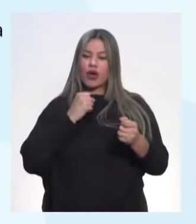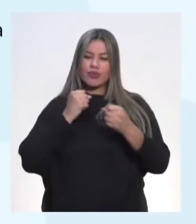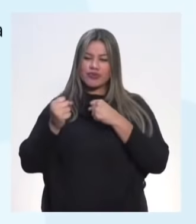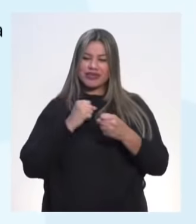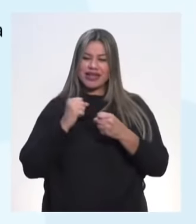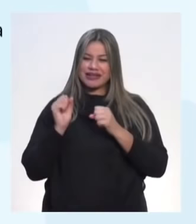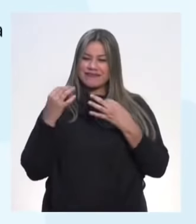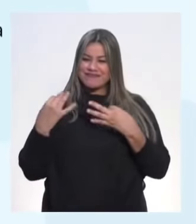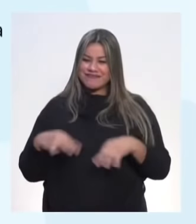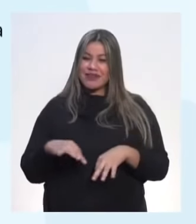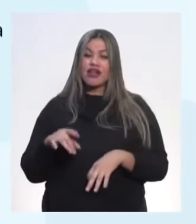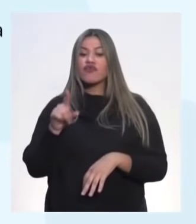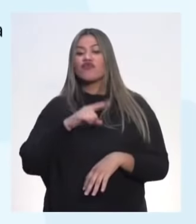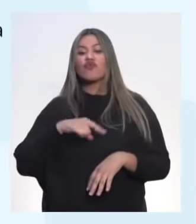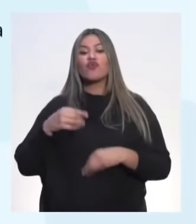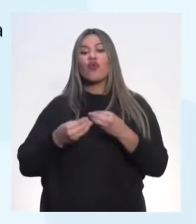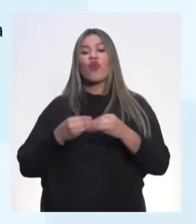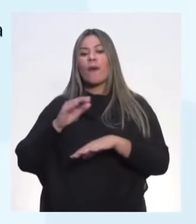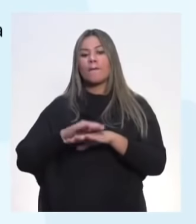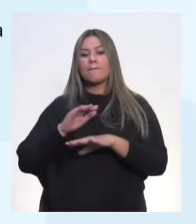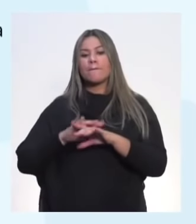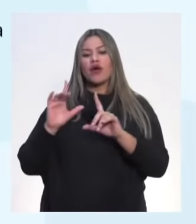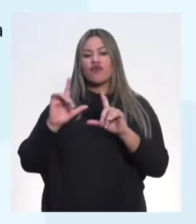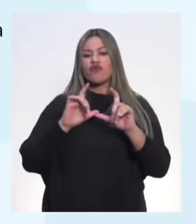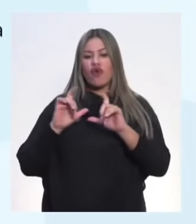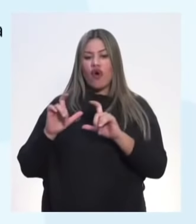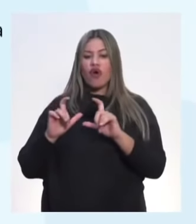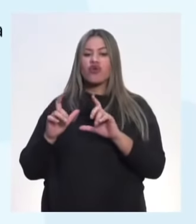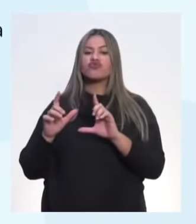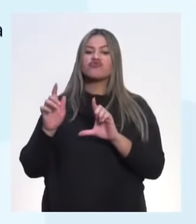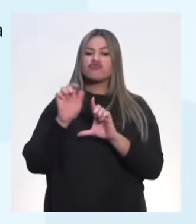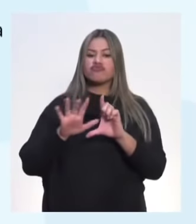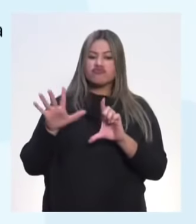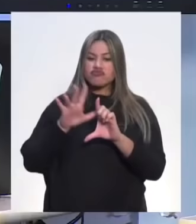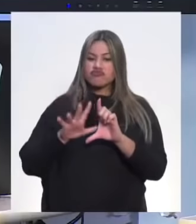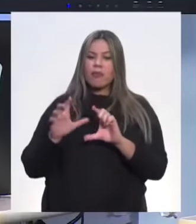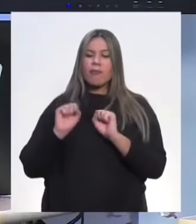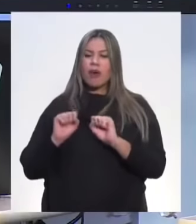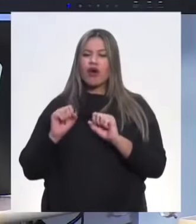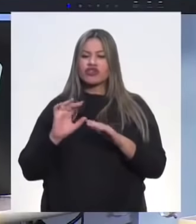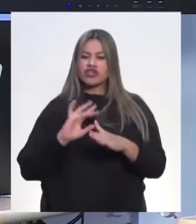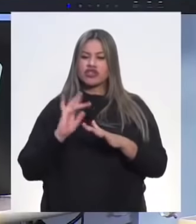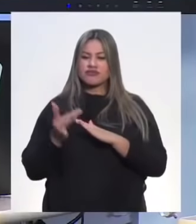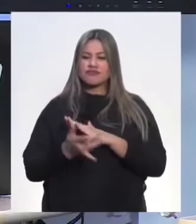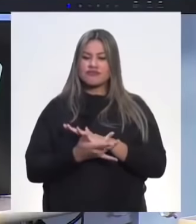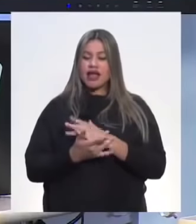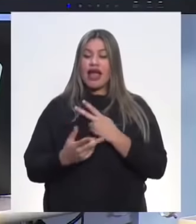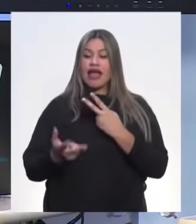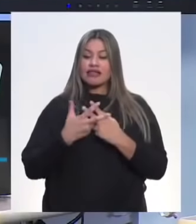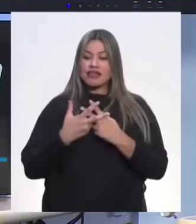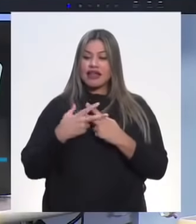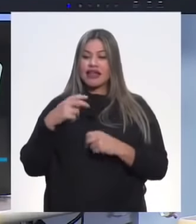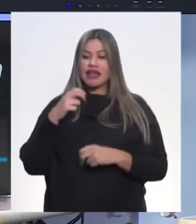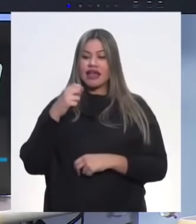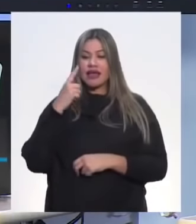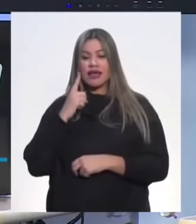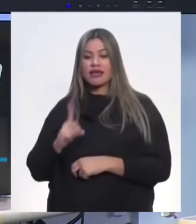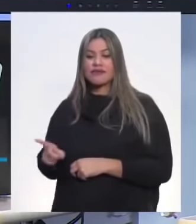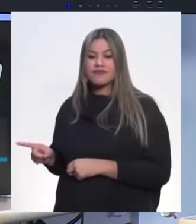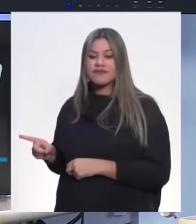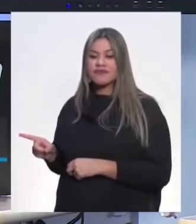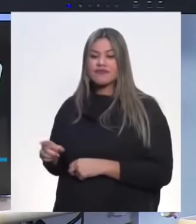Uhum. E o que você acha de produzir um desenho, uma fotografia para completar essa reportagem, certo? Posta lá no CMSP. Não esquece